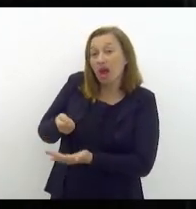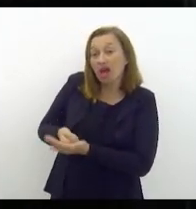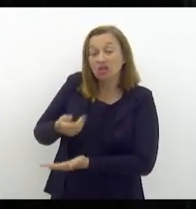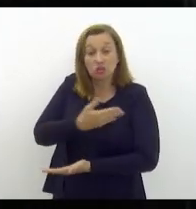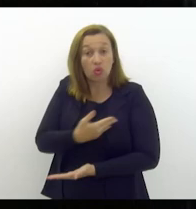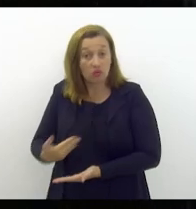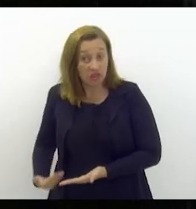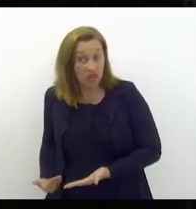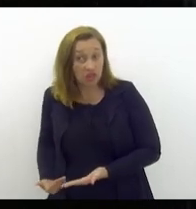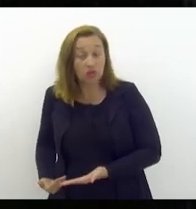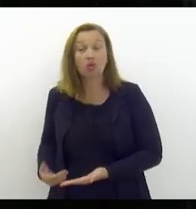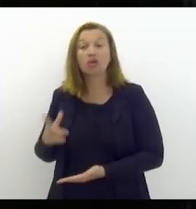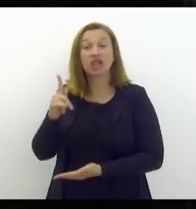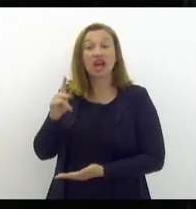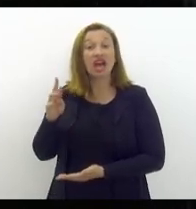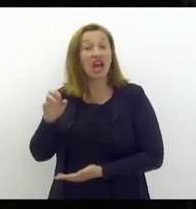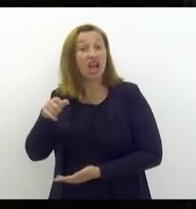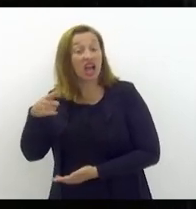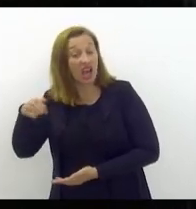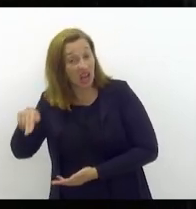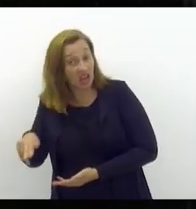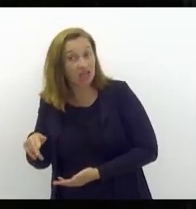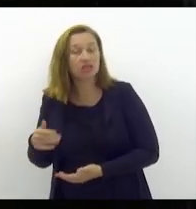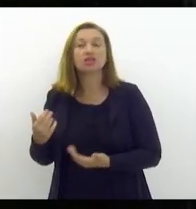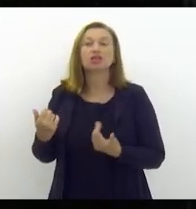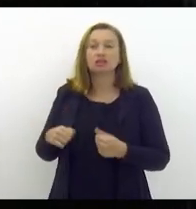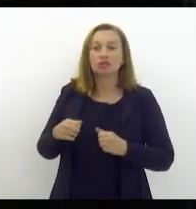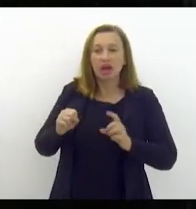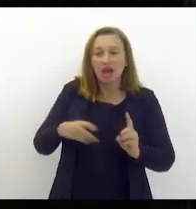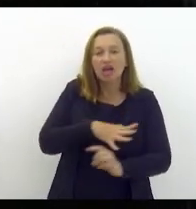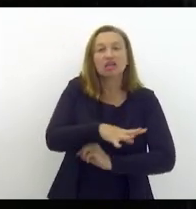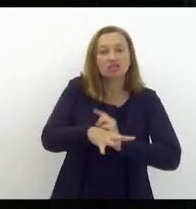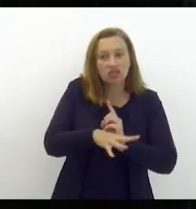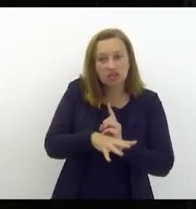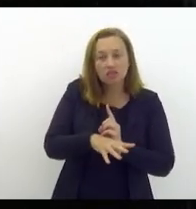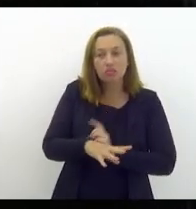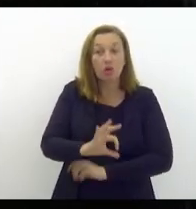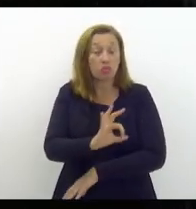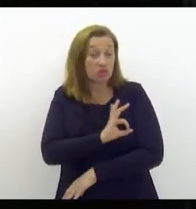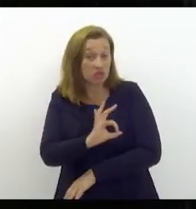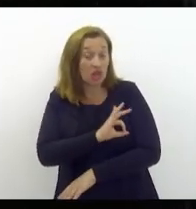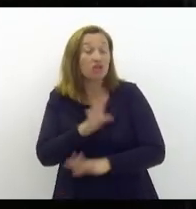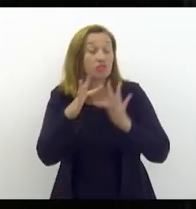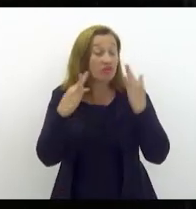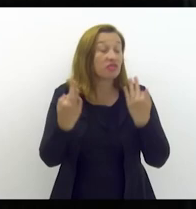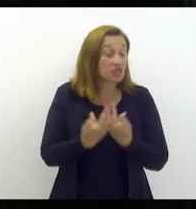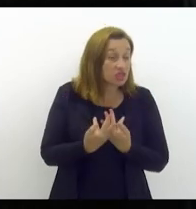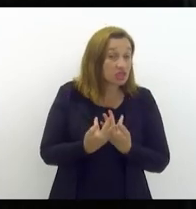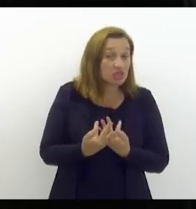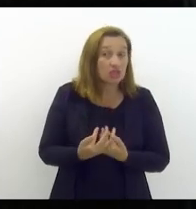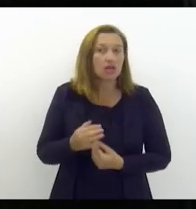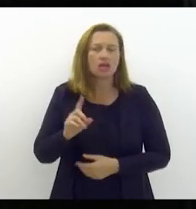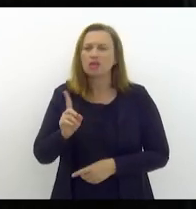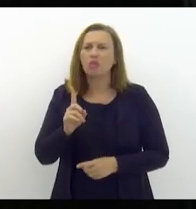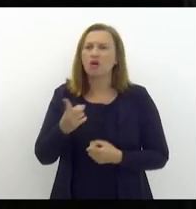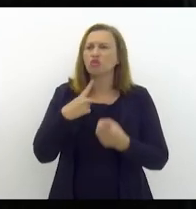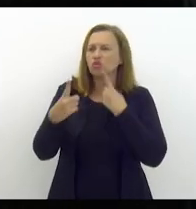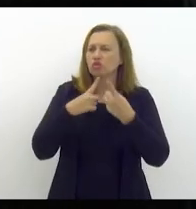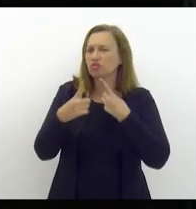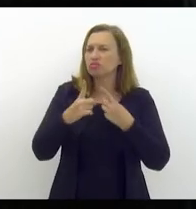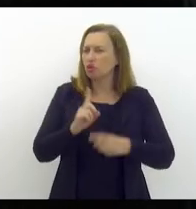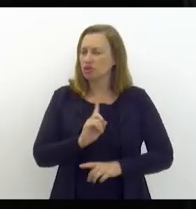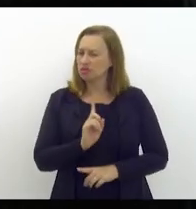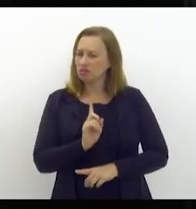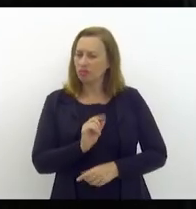está, sobre a GRAM, nós deveríamos cobrar assistência para os policiais, para as famílias dos policiais. Esse não é o debate que nós estamos fazendo